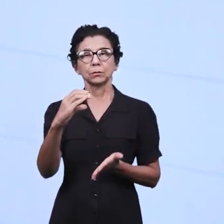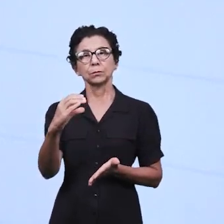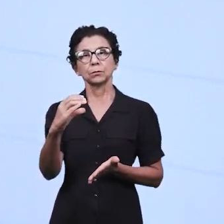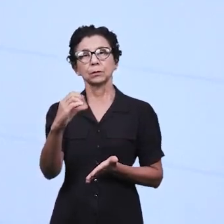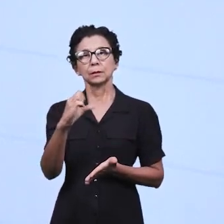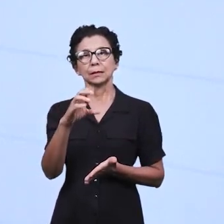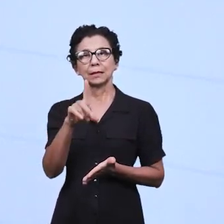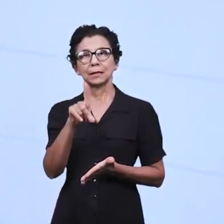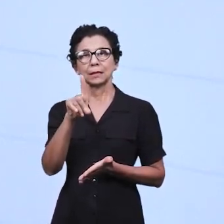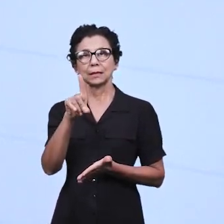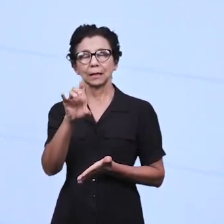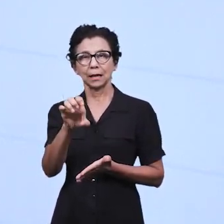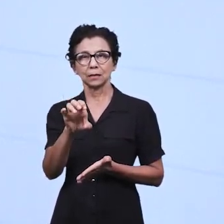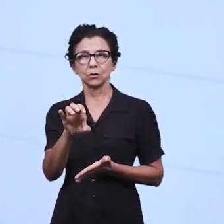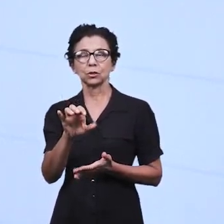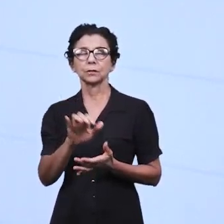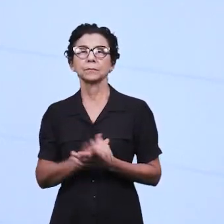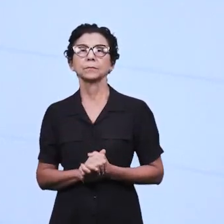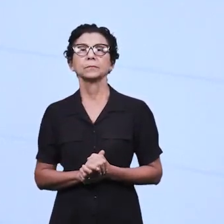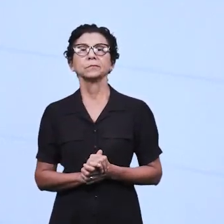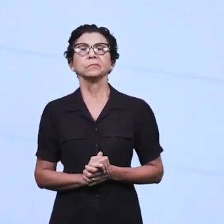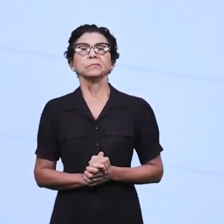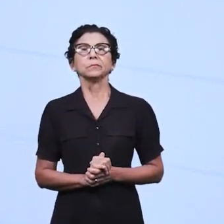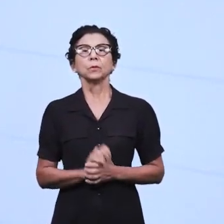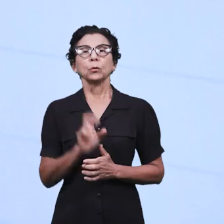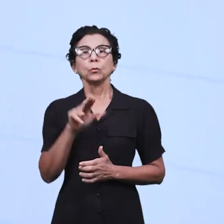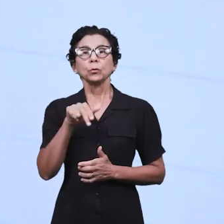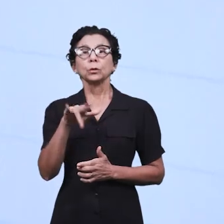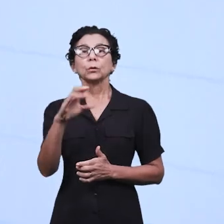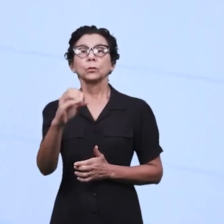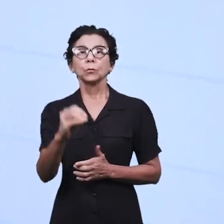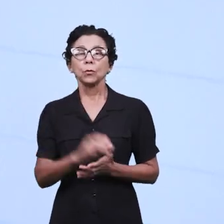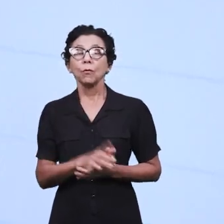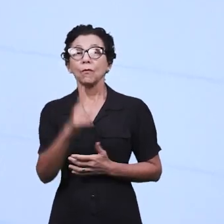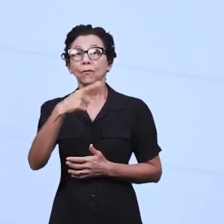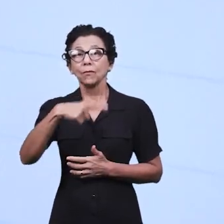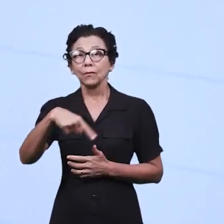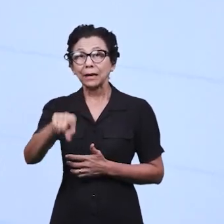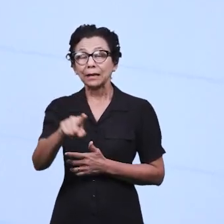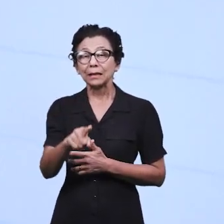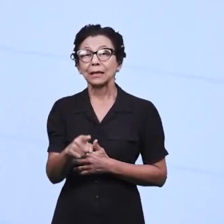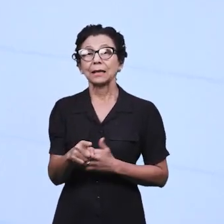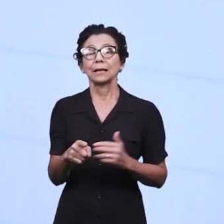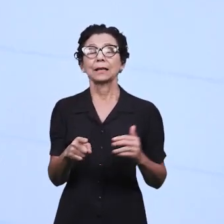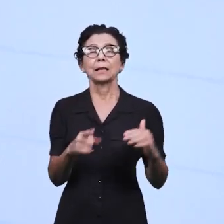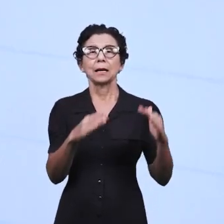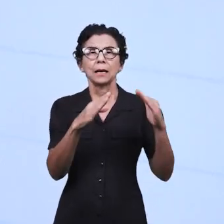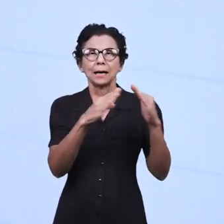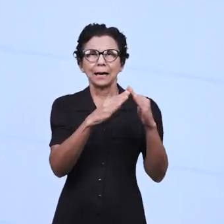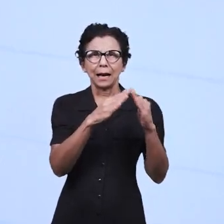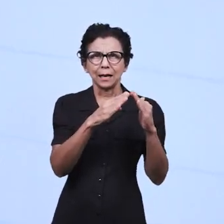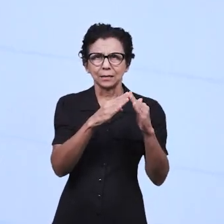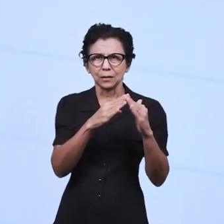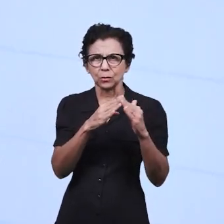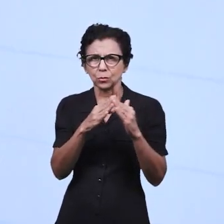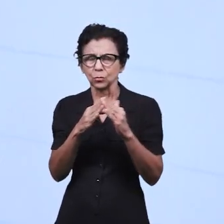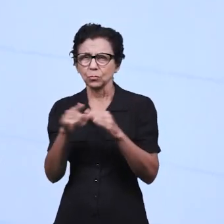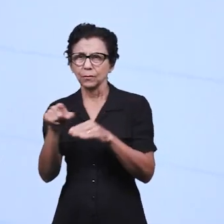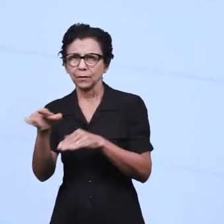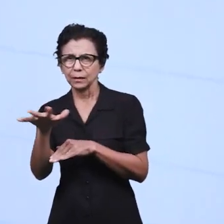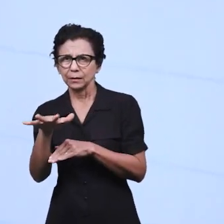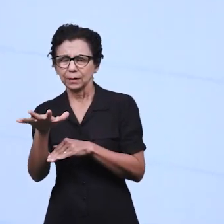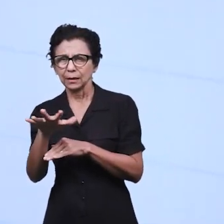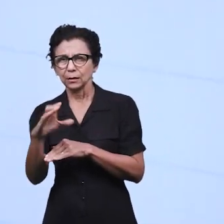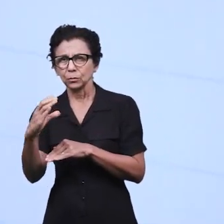coisa, está inserido, cumpre esses requisitos, vai no CRAS mais perto da sua casa, leva os documentos de todas